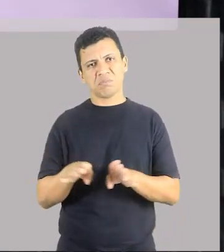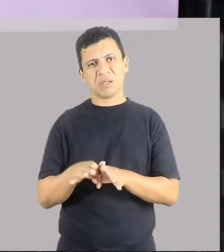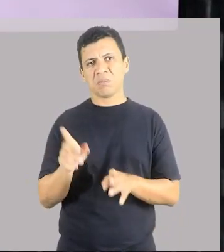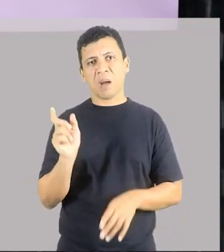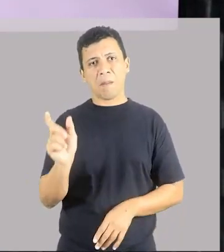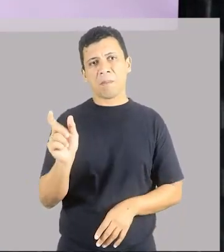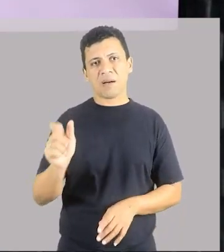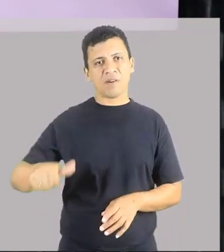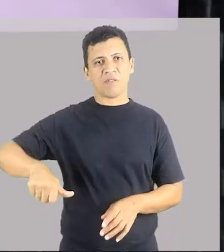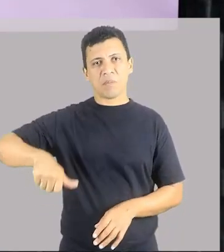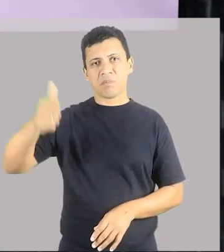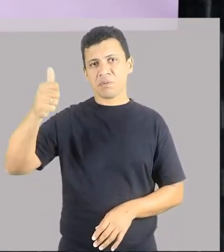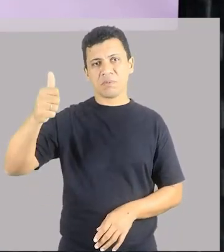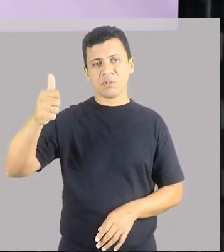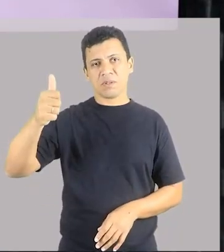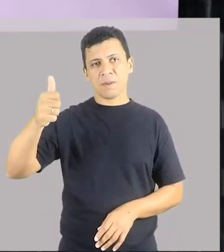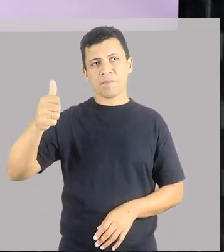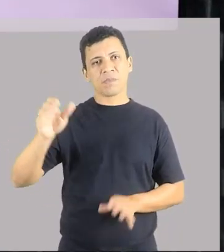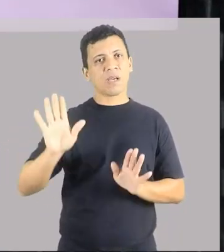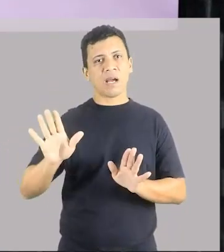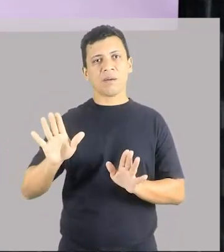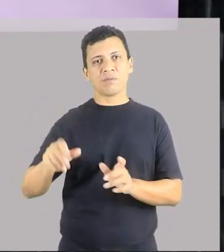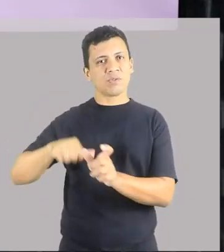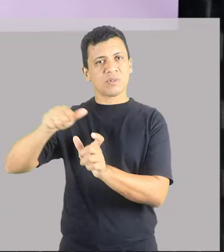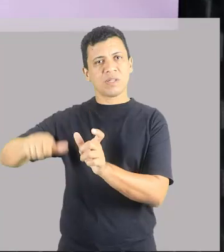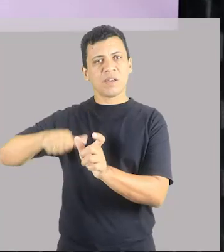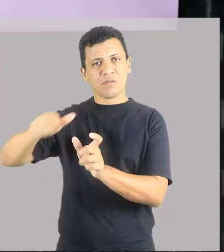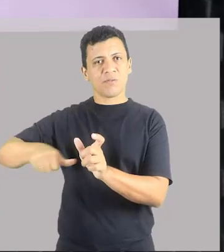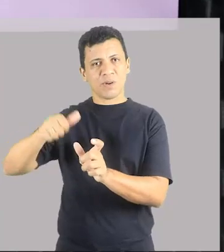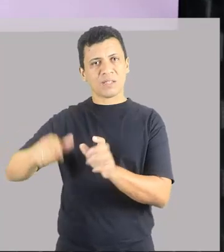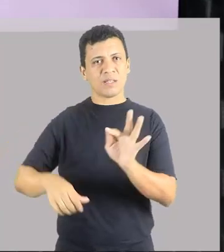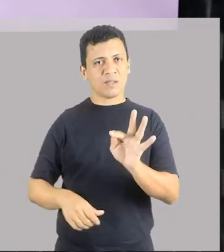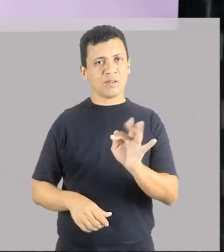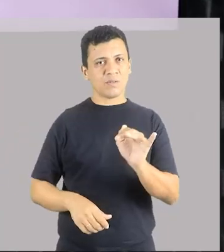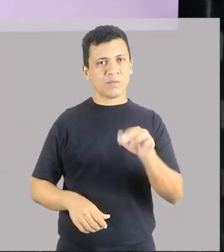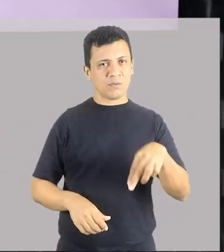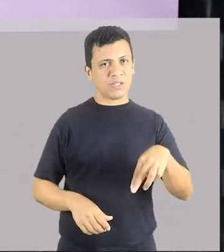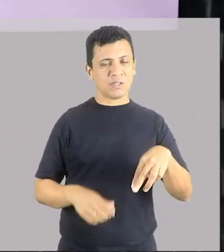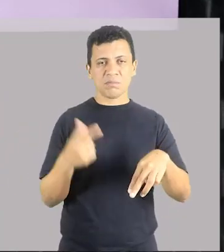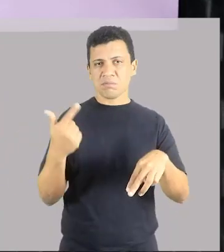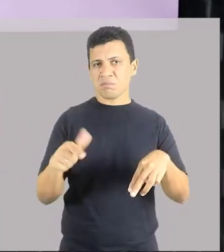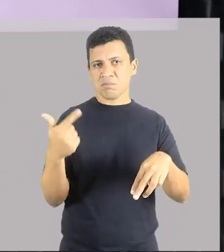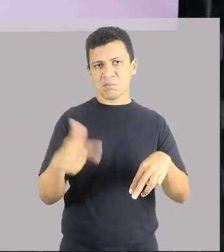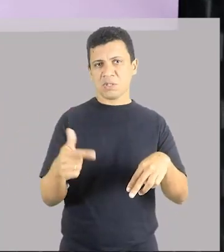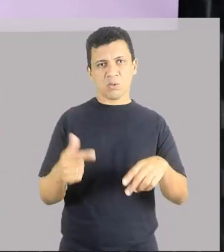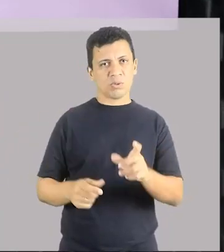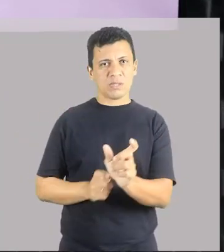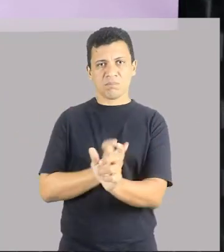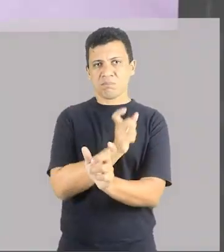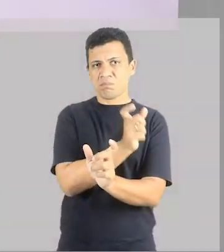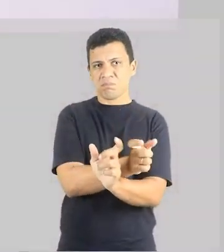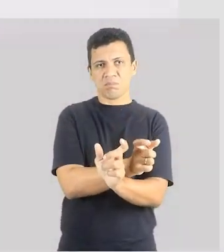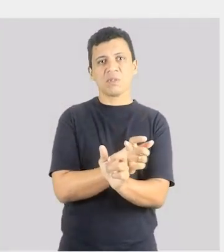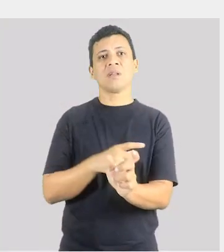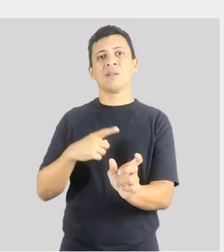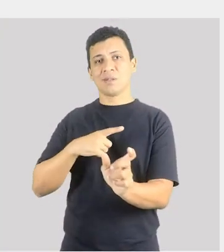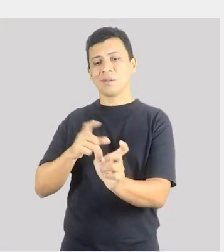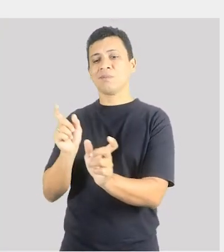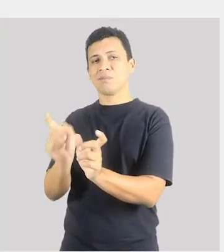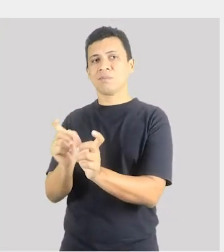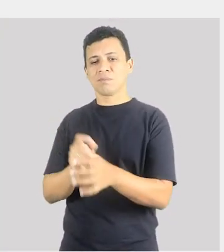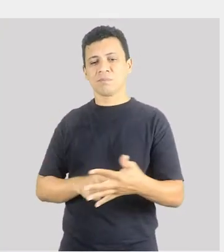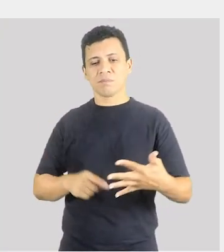associ aliás é palavra derivada de fim não tem a presença do prefixo sem a presença do sufixo